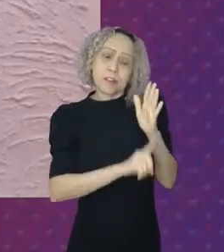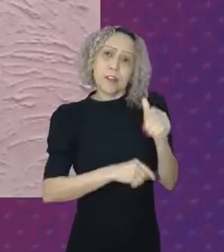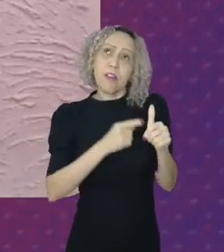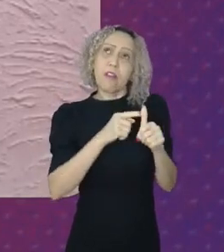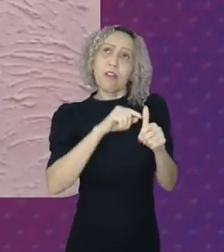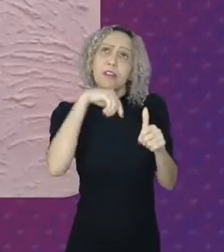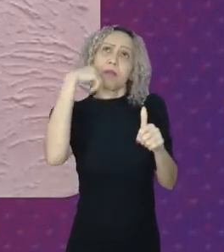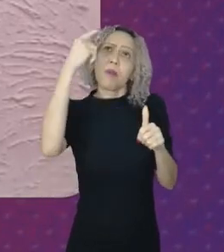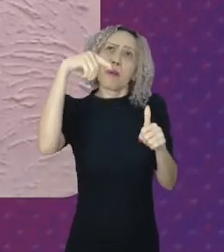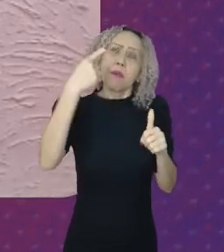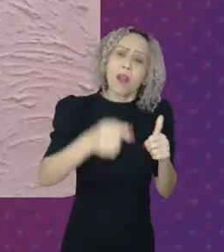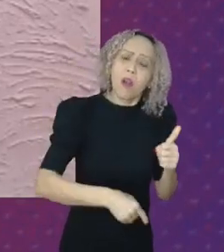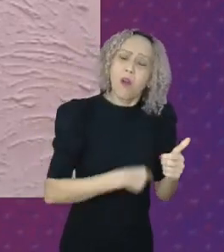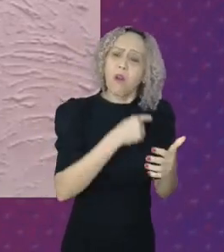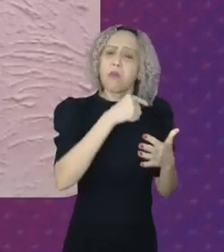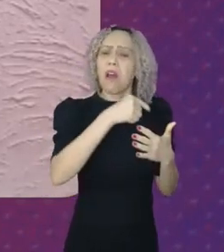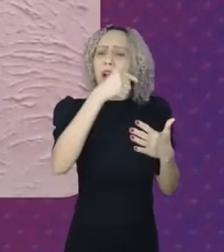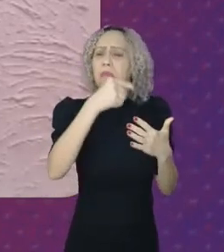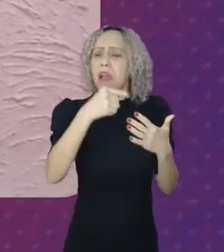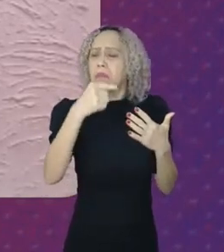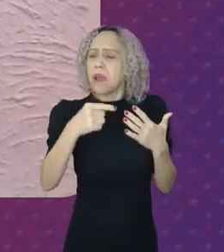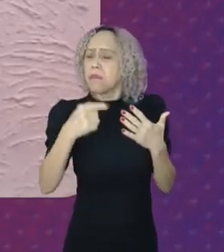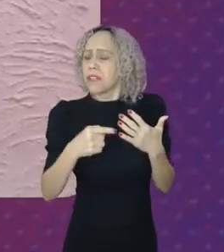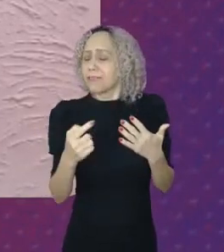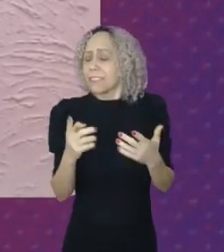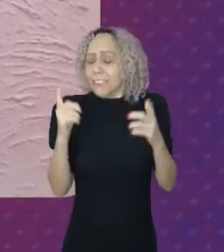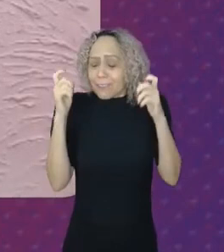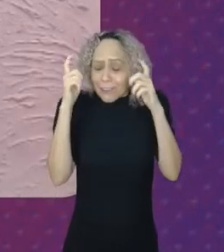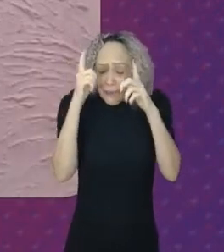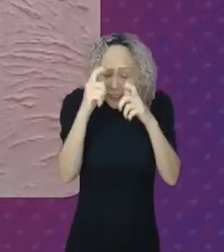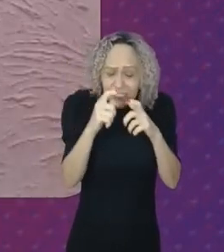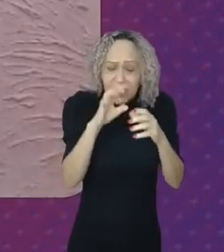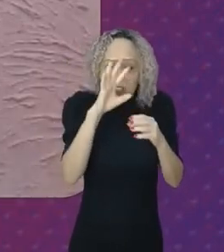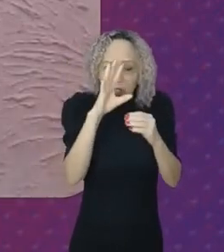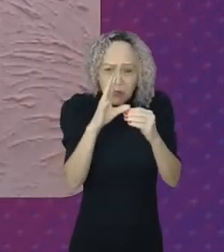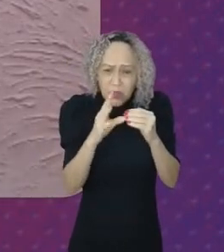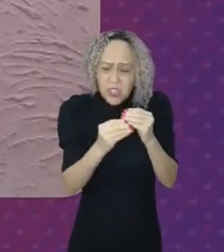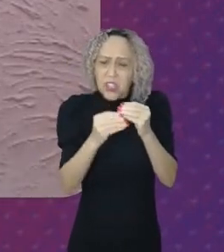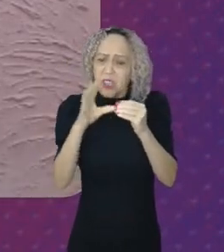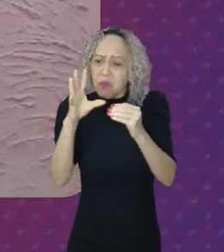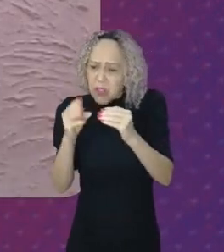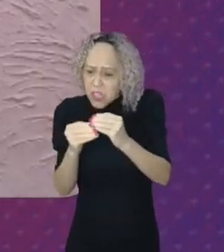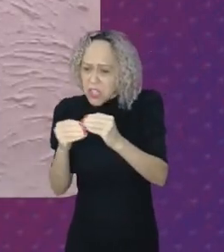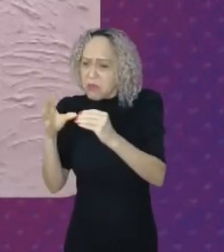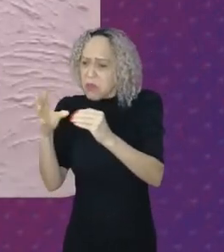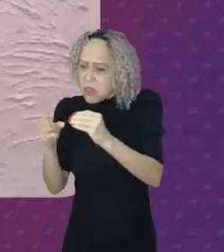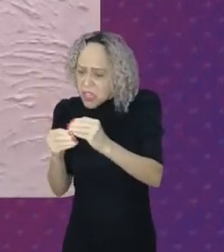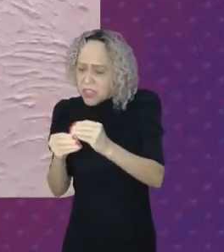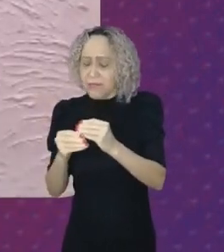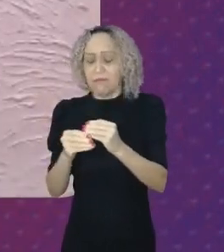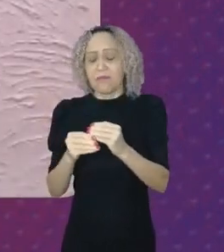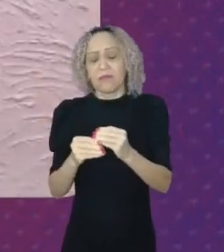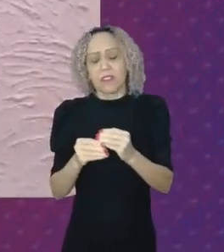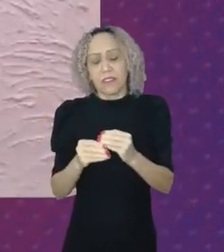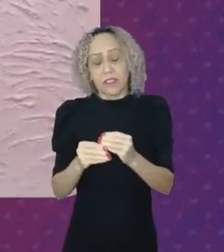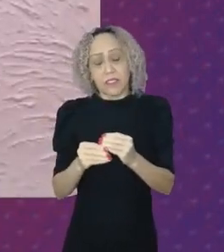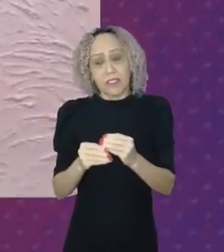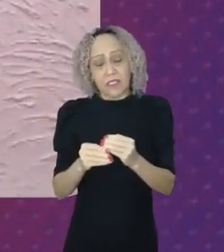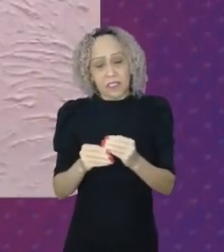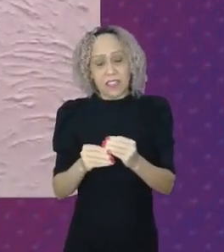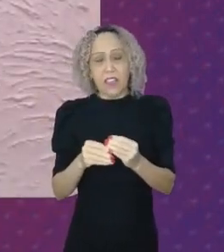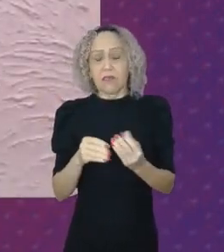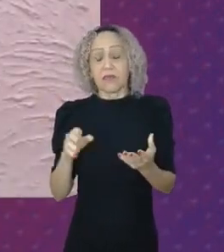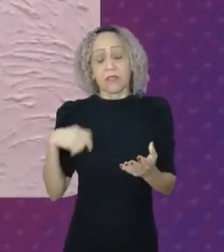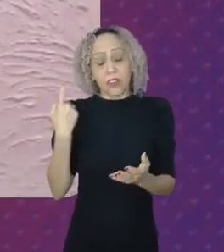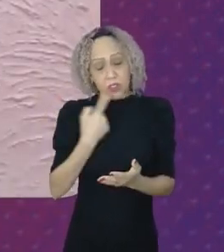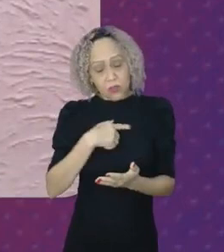tudo. Então, a gente lutava por tudo, mas tudo que vinha a gente aceitava e continuava lutando e continua lutando. E